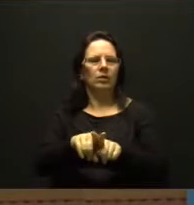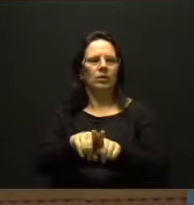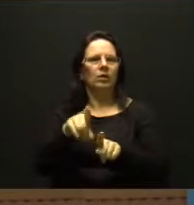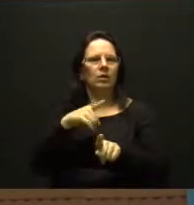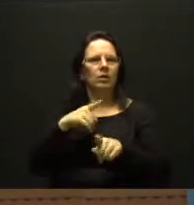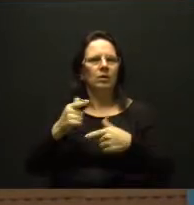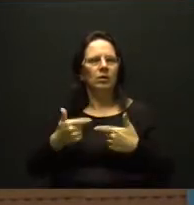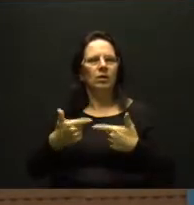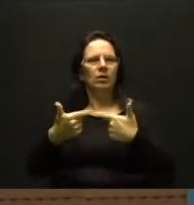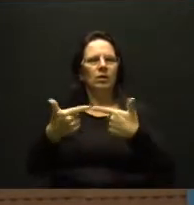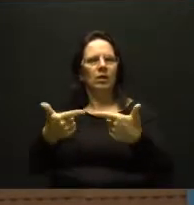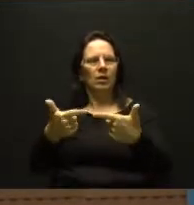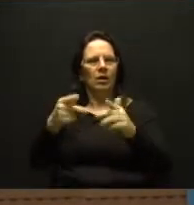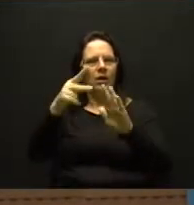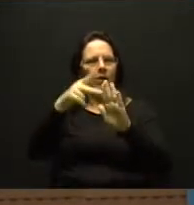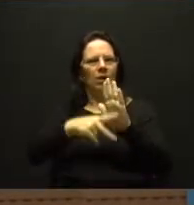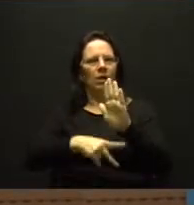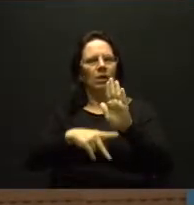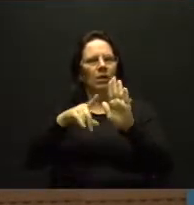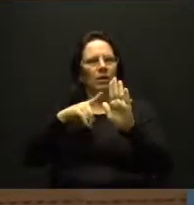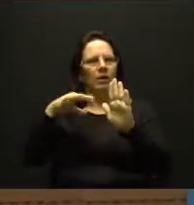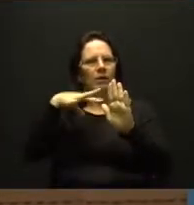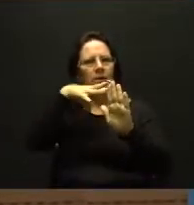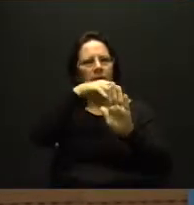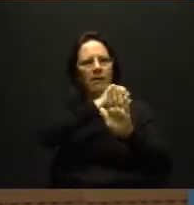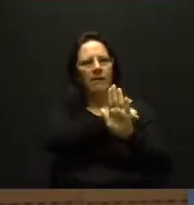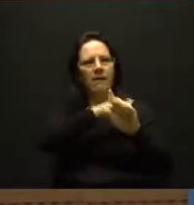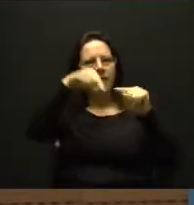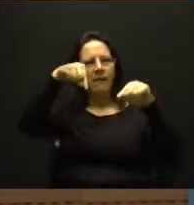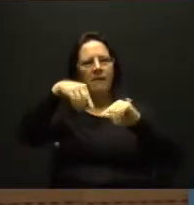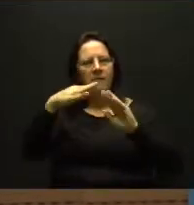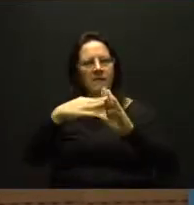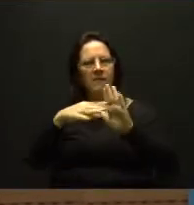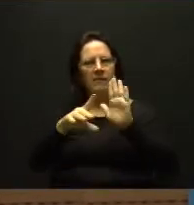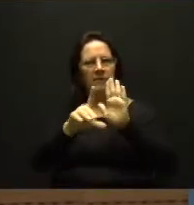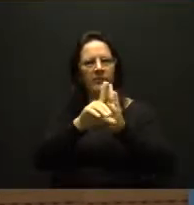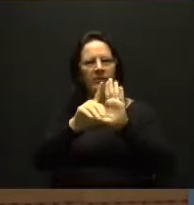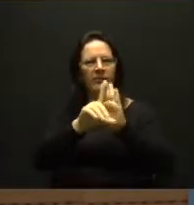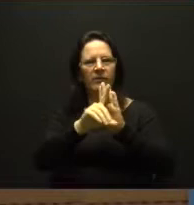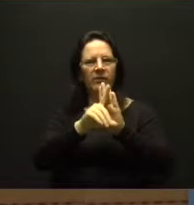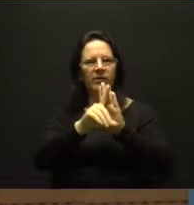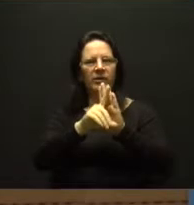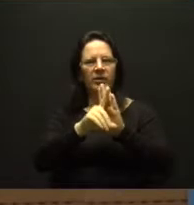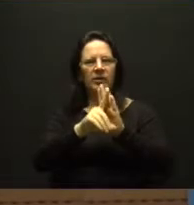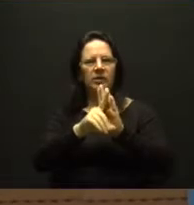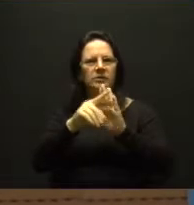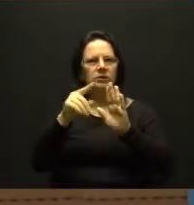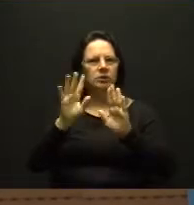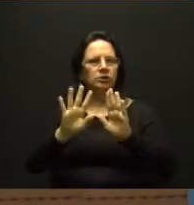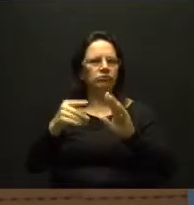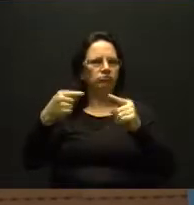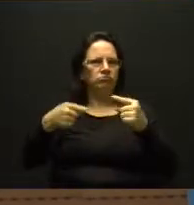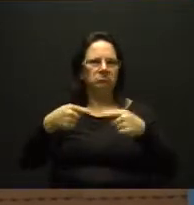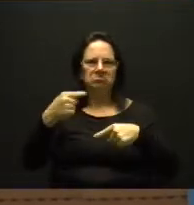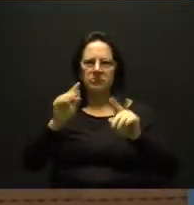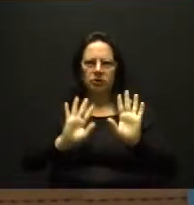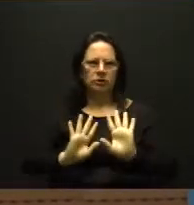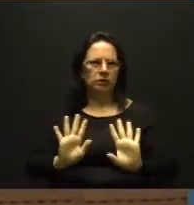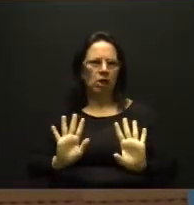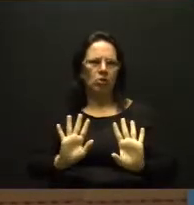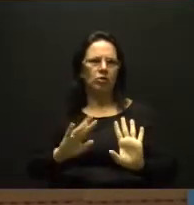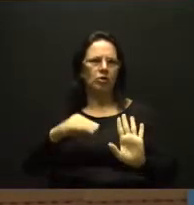nós temos que lutar para que esses projetos tenham urgência venham logo para essa casa que eles não sejam discutidos mas que sejam logo